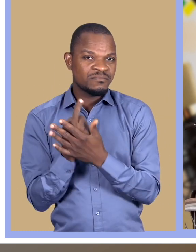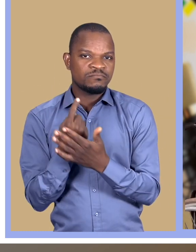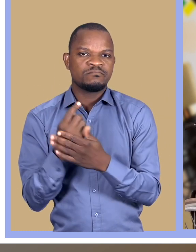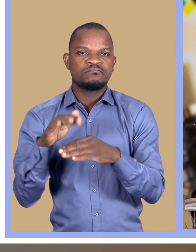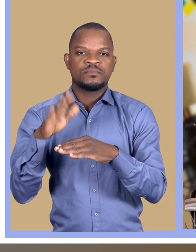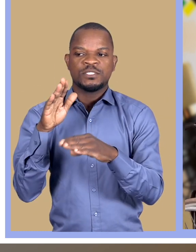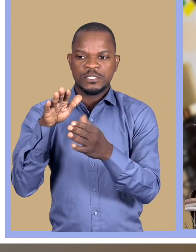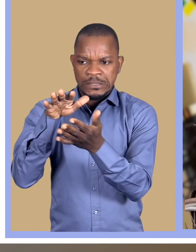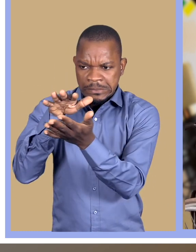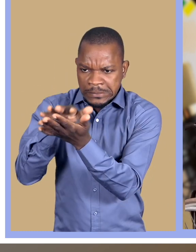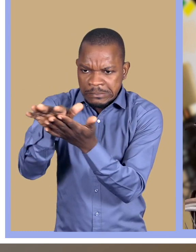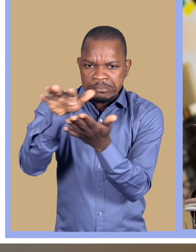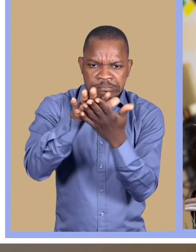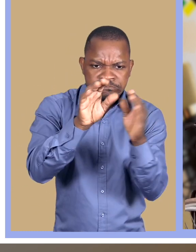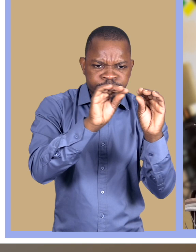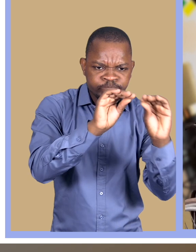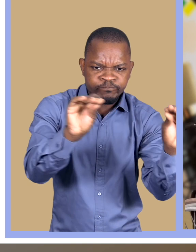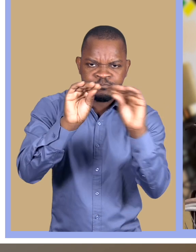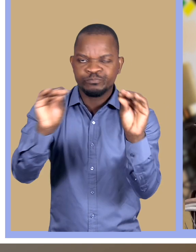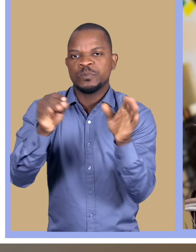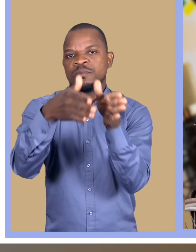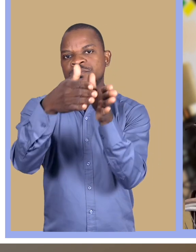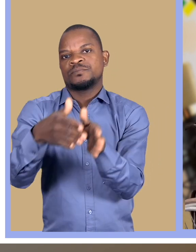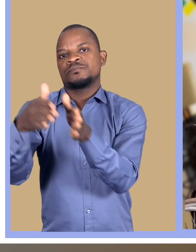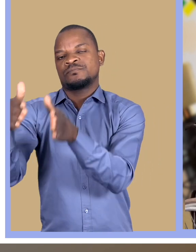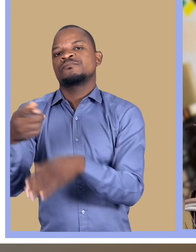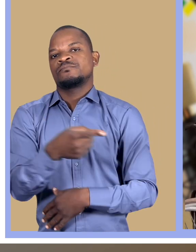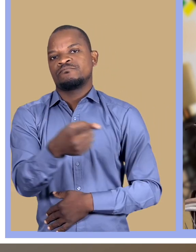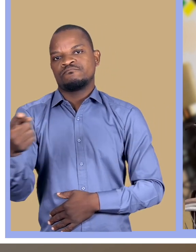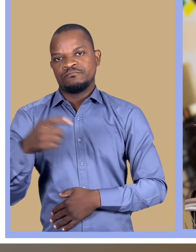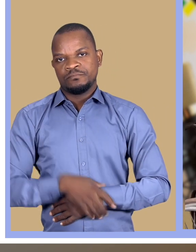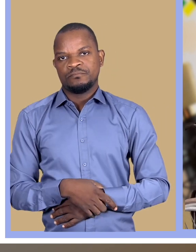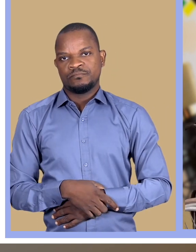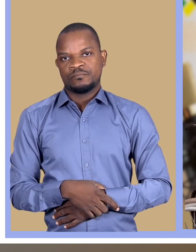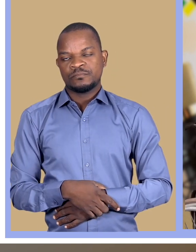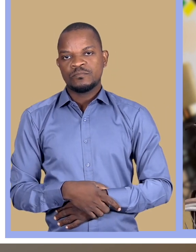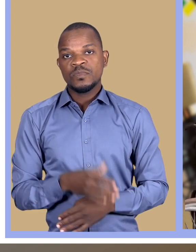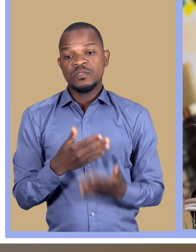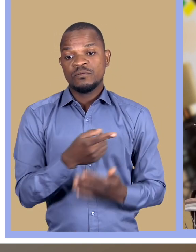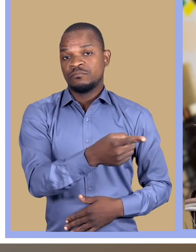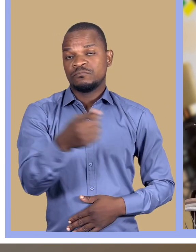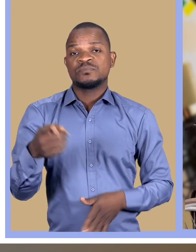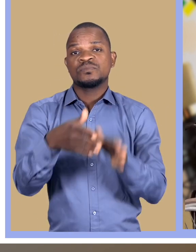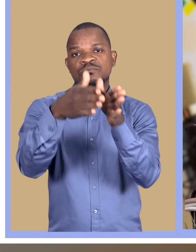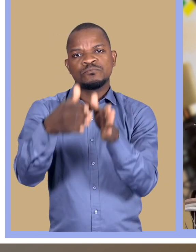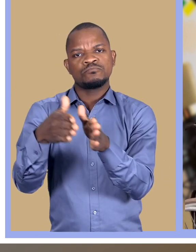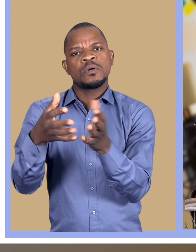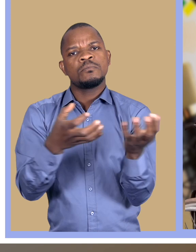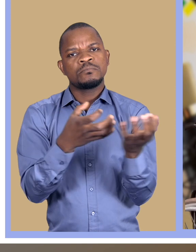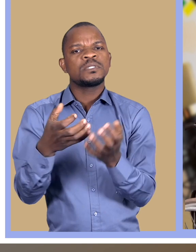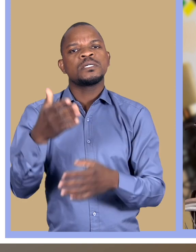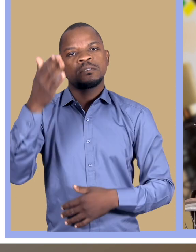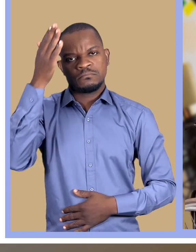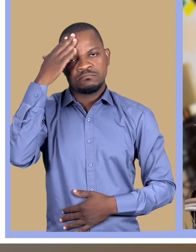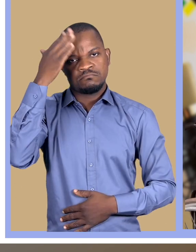educação. O nosso fosso, o nosso vazio é educacional. Nós precisamos que as pessoas se